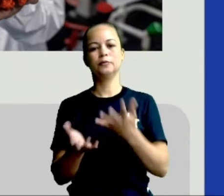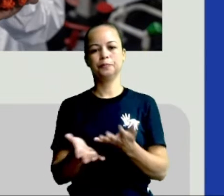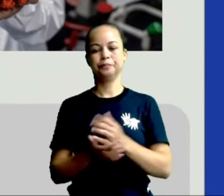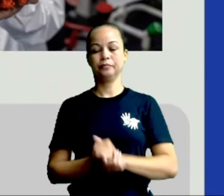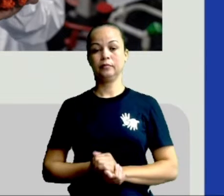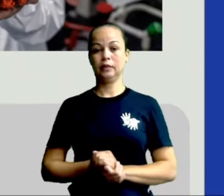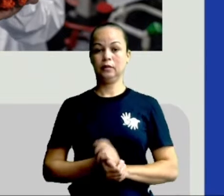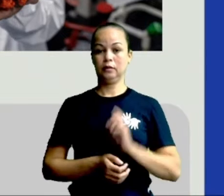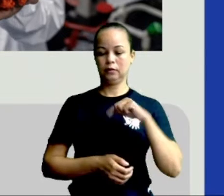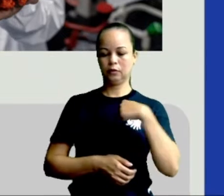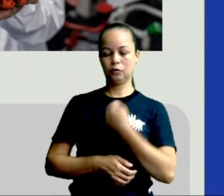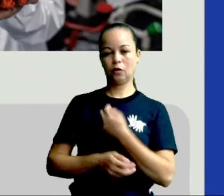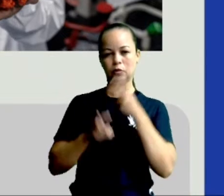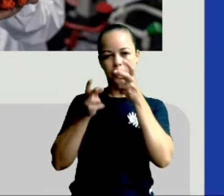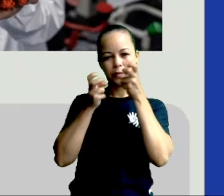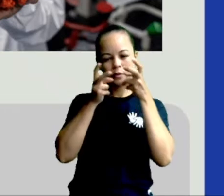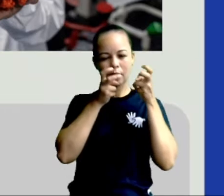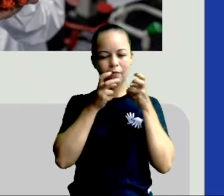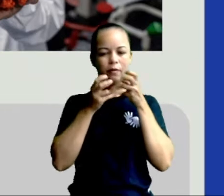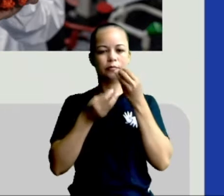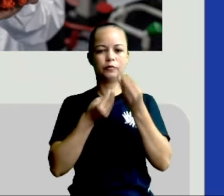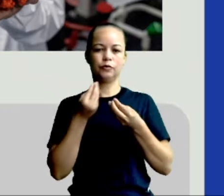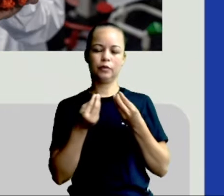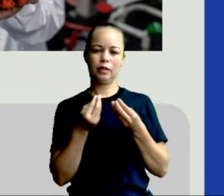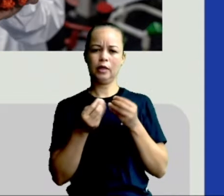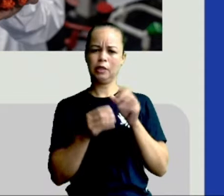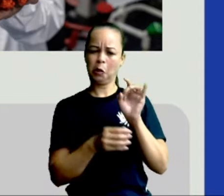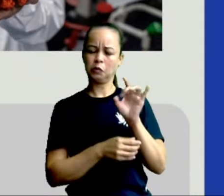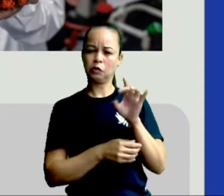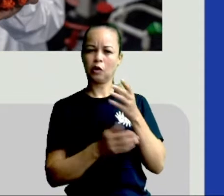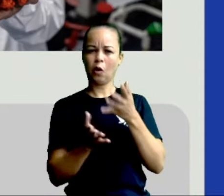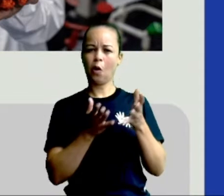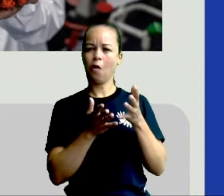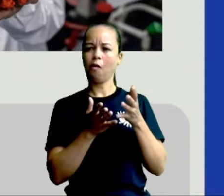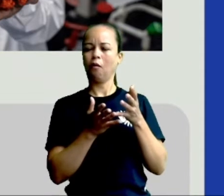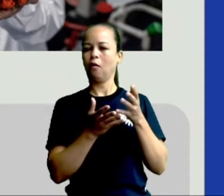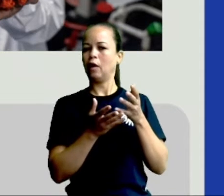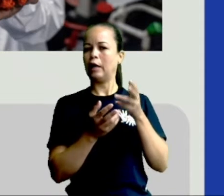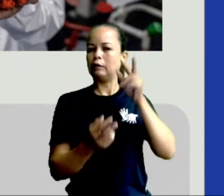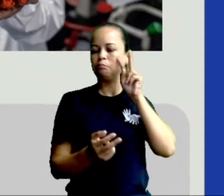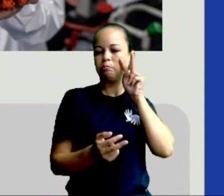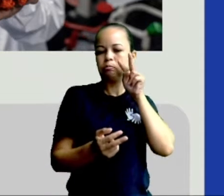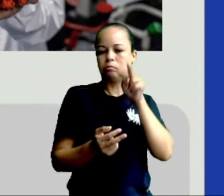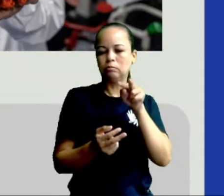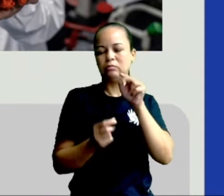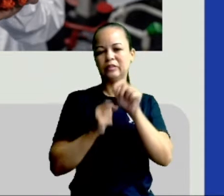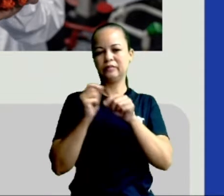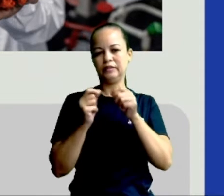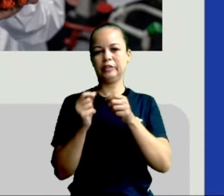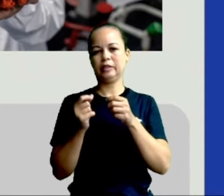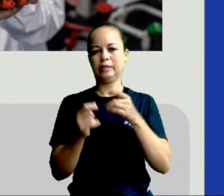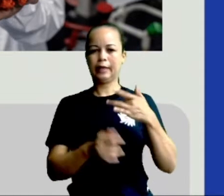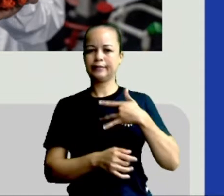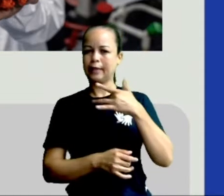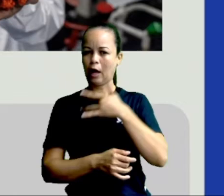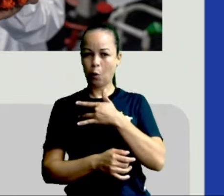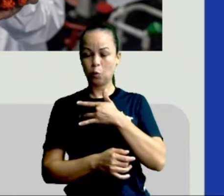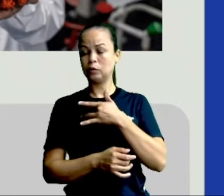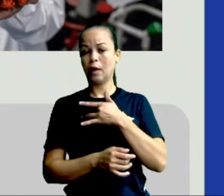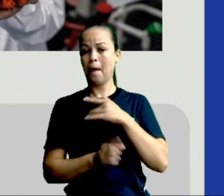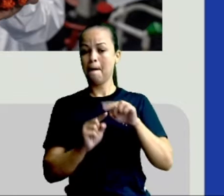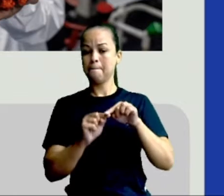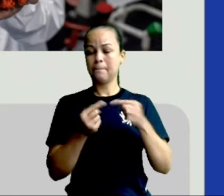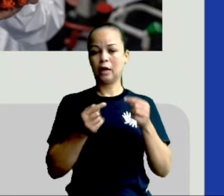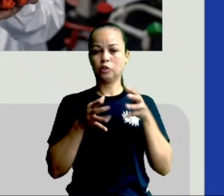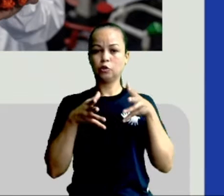gente pôde observar que não apenas no ponto de vista da saúde, mas todos